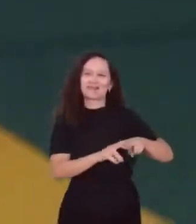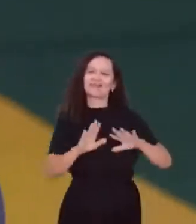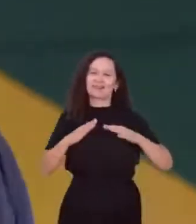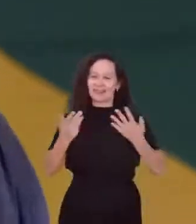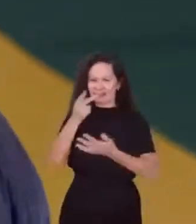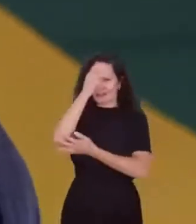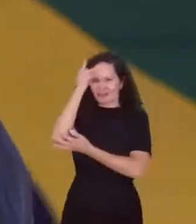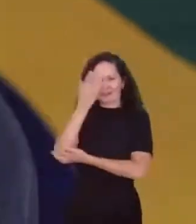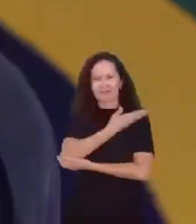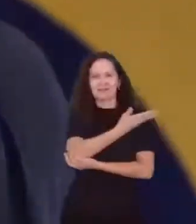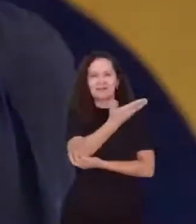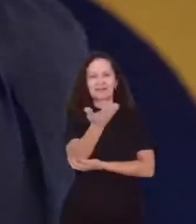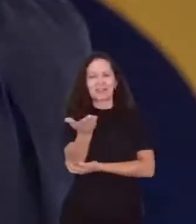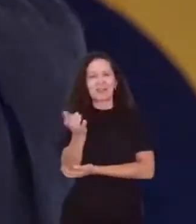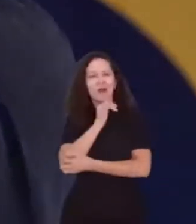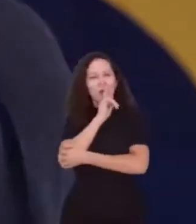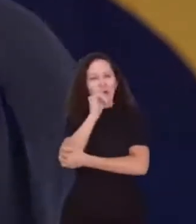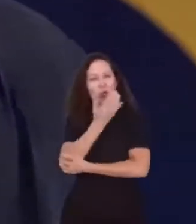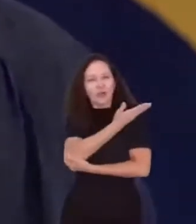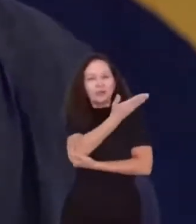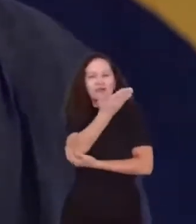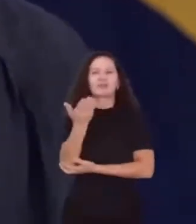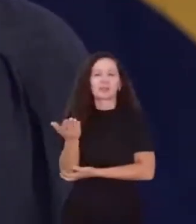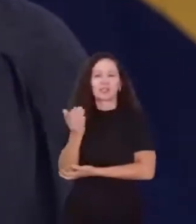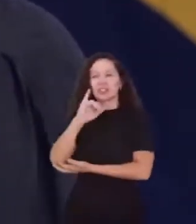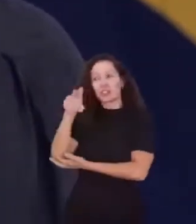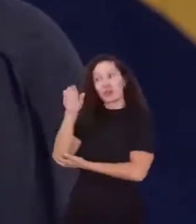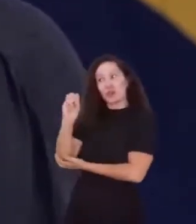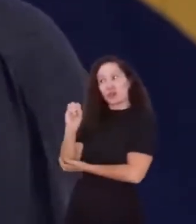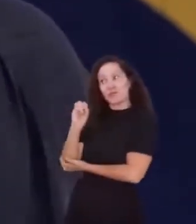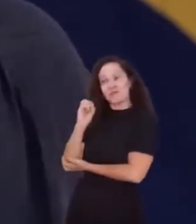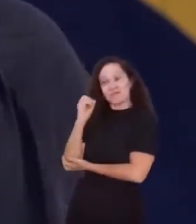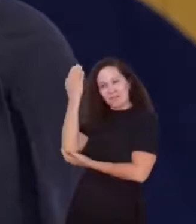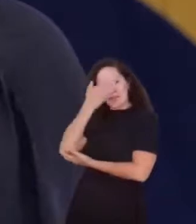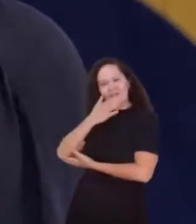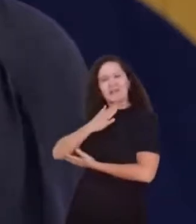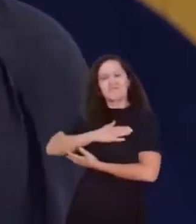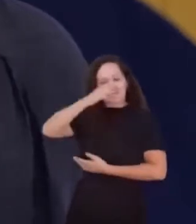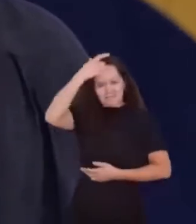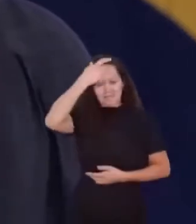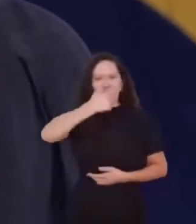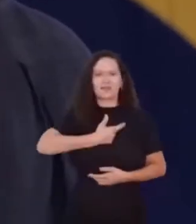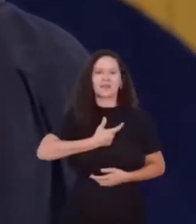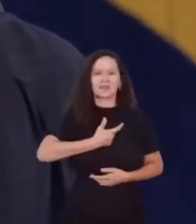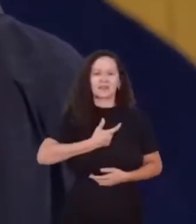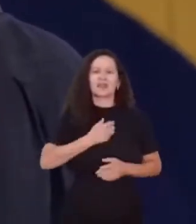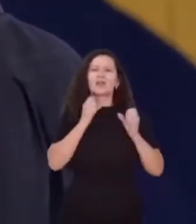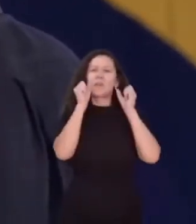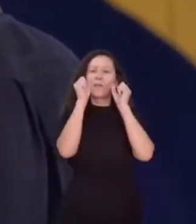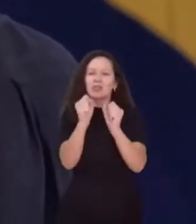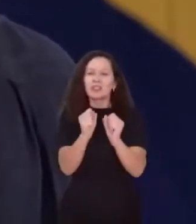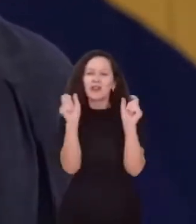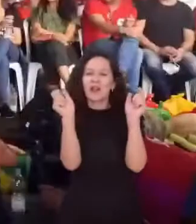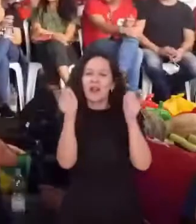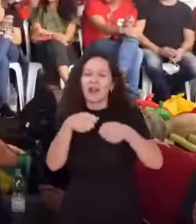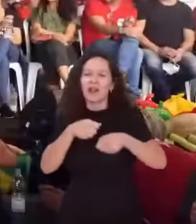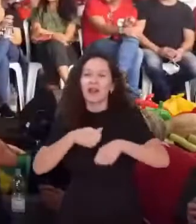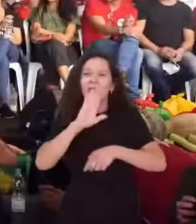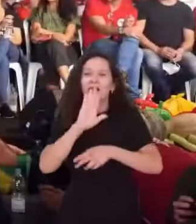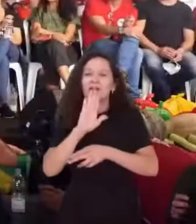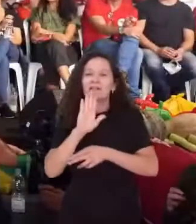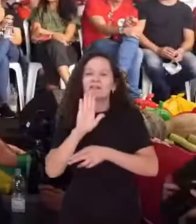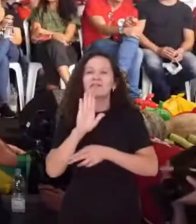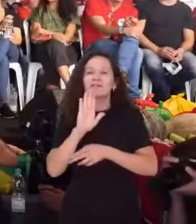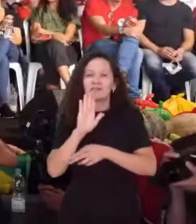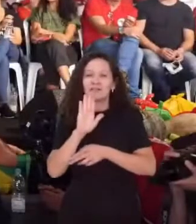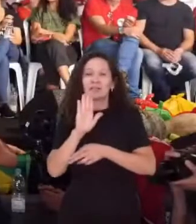João Pedro, porque eu quero provar a mim mesmo que eu poderia ter feito muito mais quando eu governei.